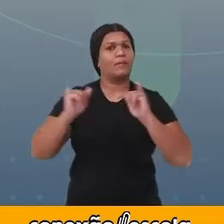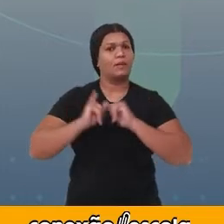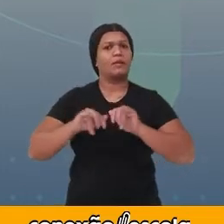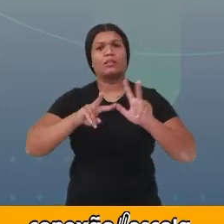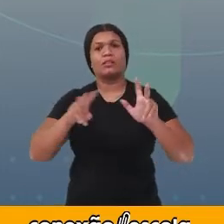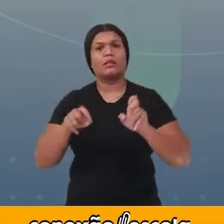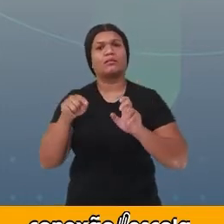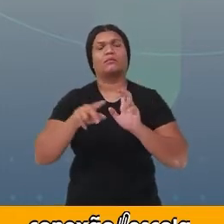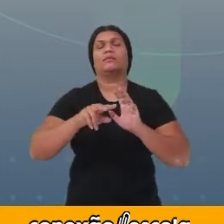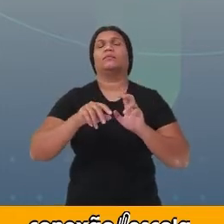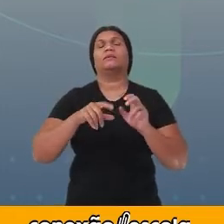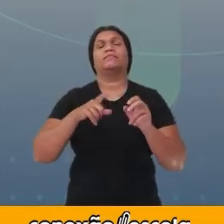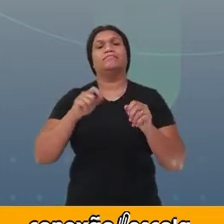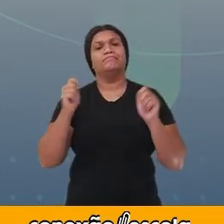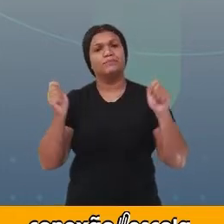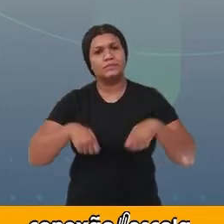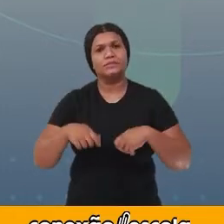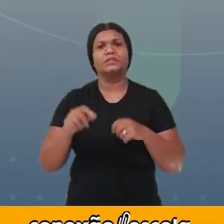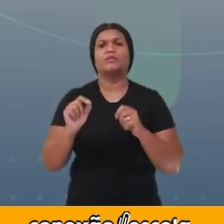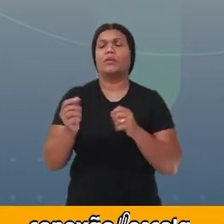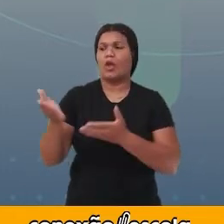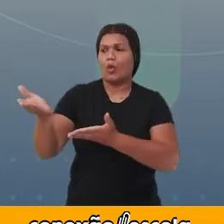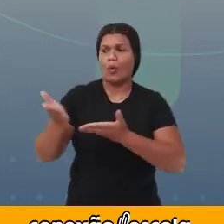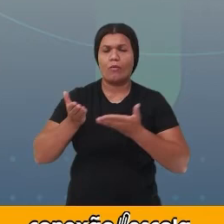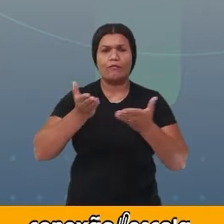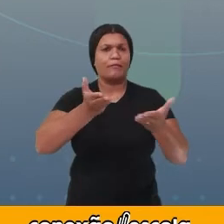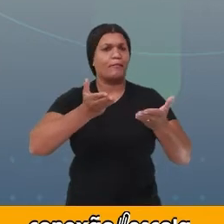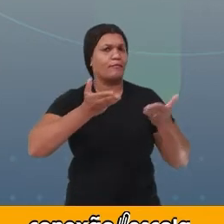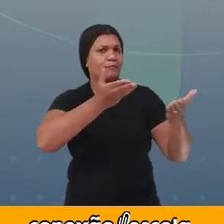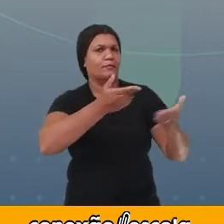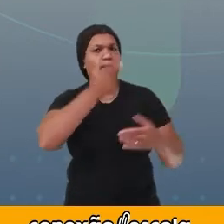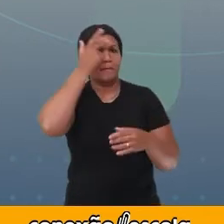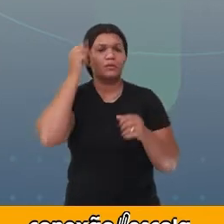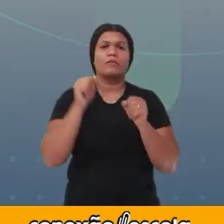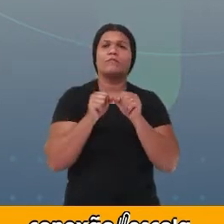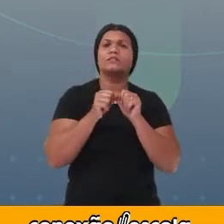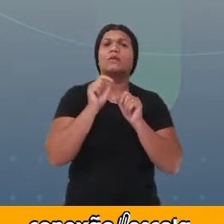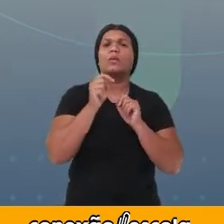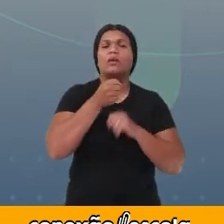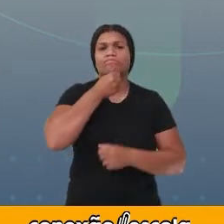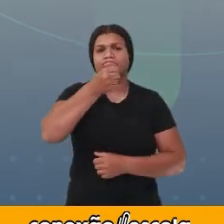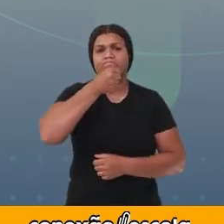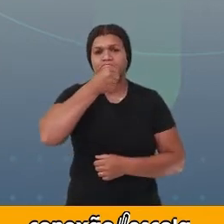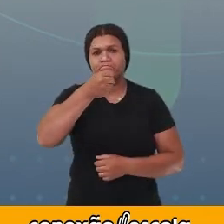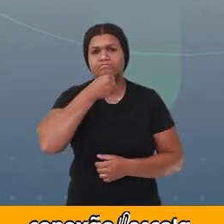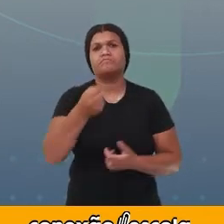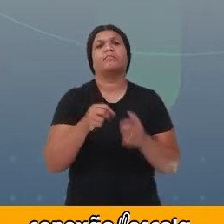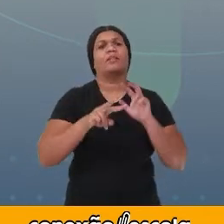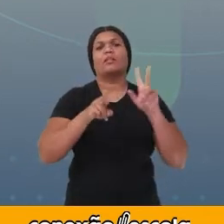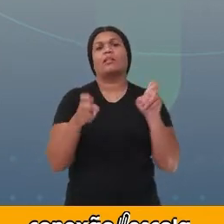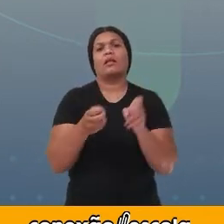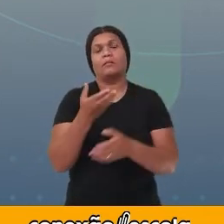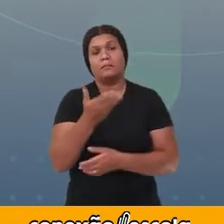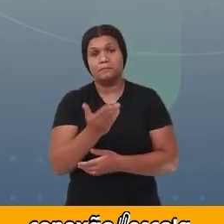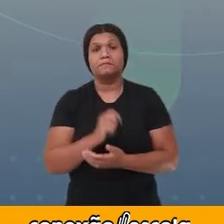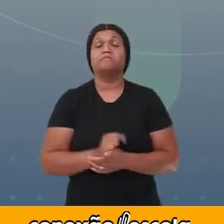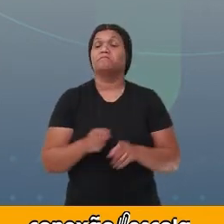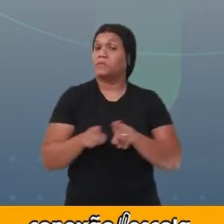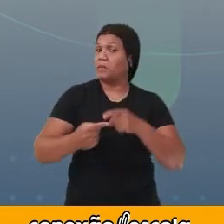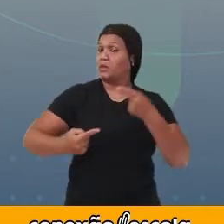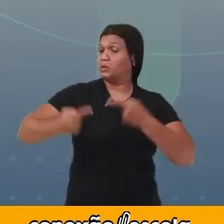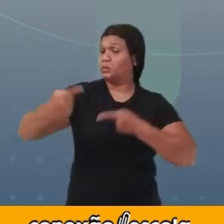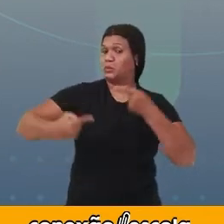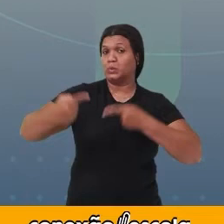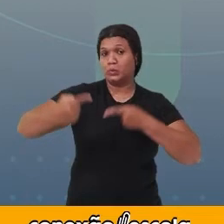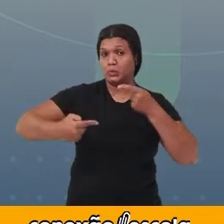respeito daquele tema, ele pode convidar pessoas para serem entrevistadas a respeito daquele tema, discutir